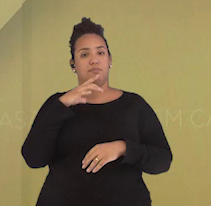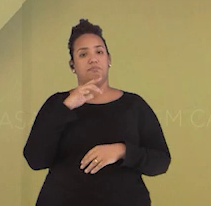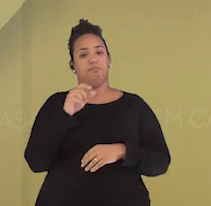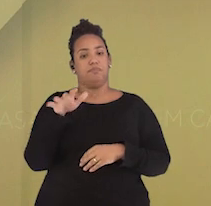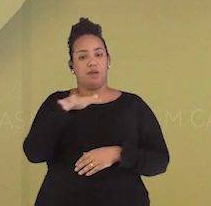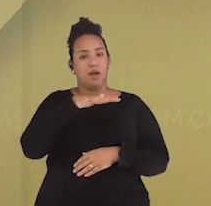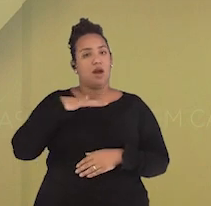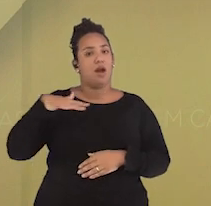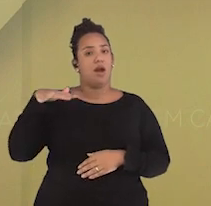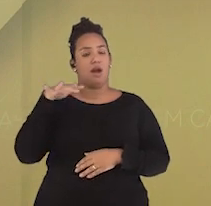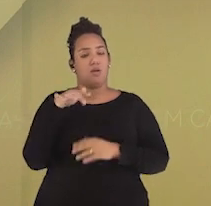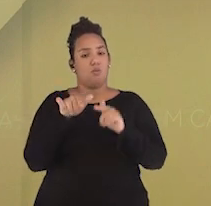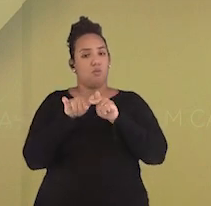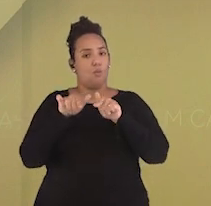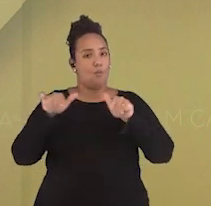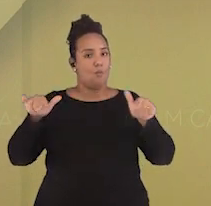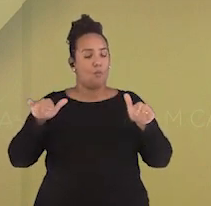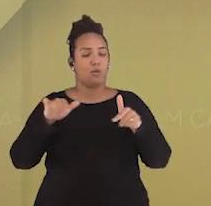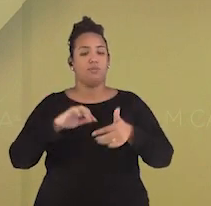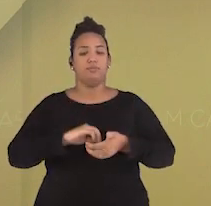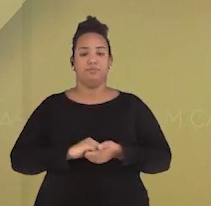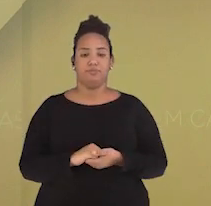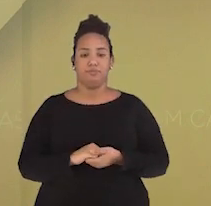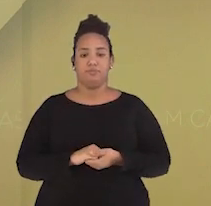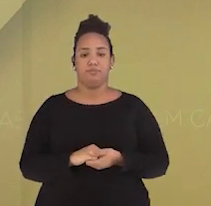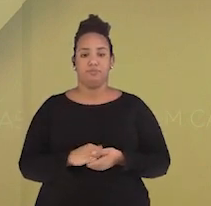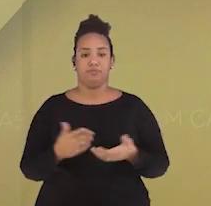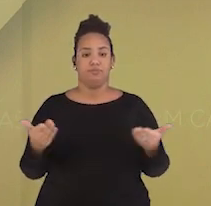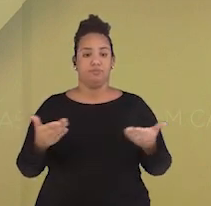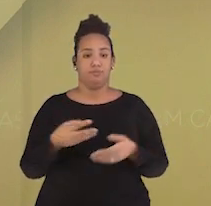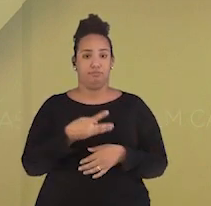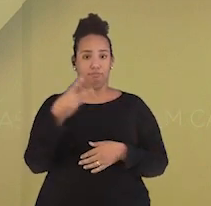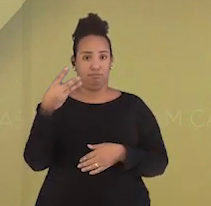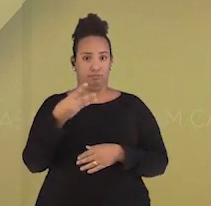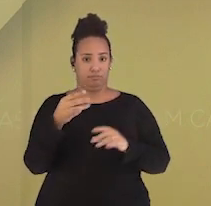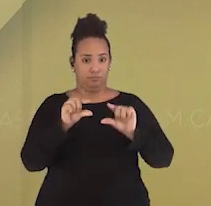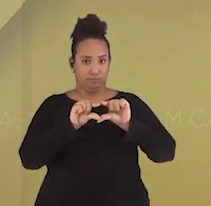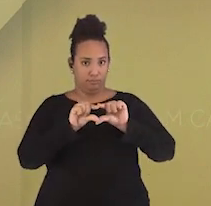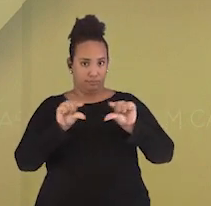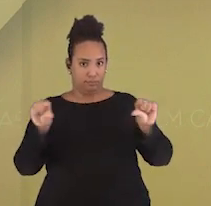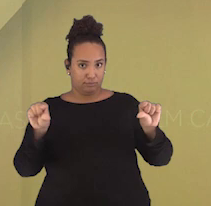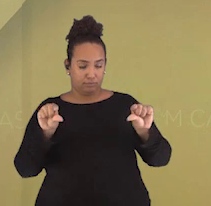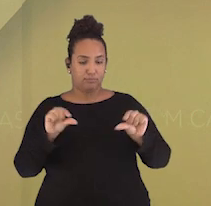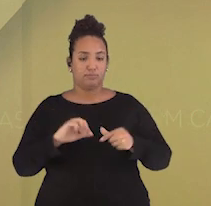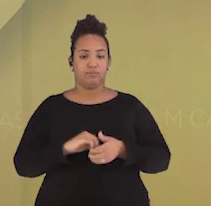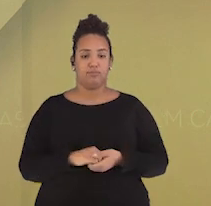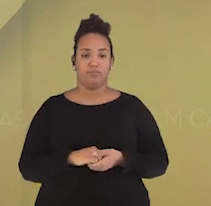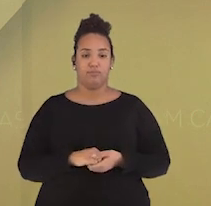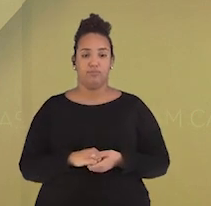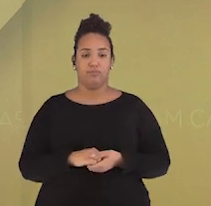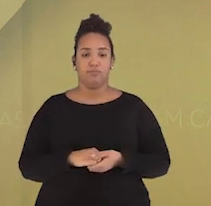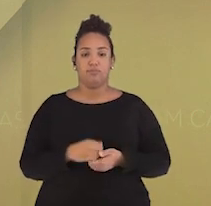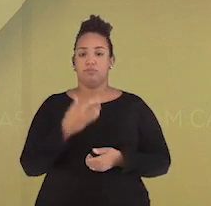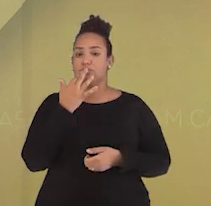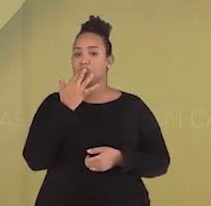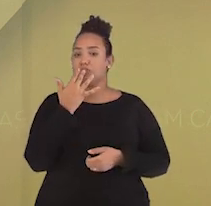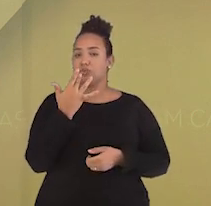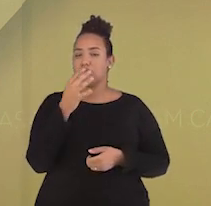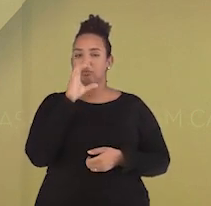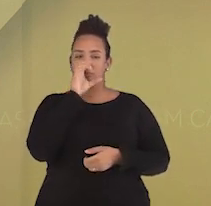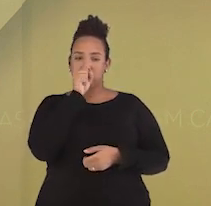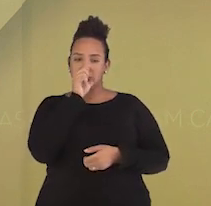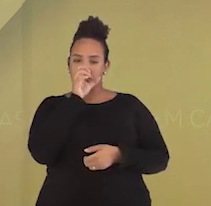quadrado, para exemplificar. Aqui no terceiro quadradinho da legenda, que está aqui numa cor mais